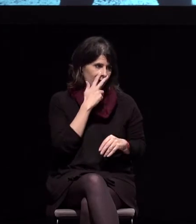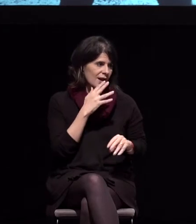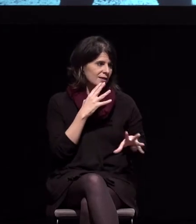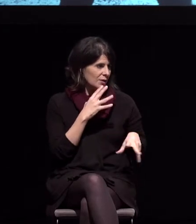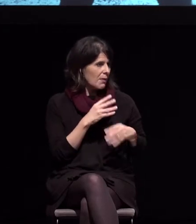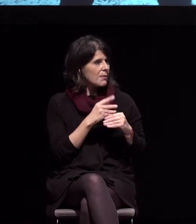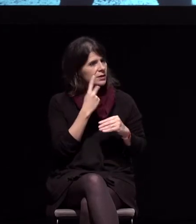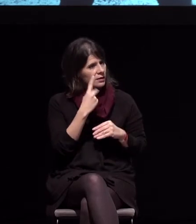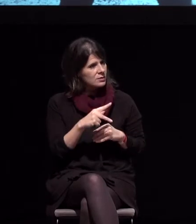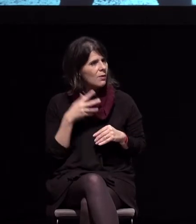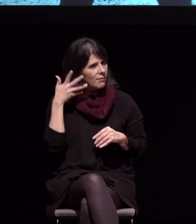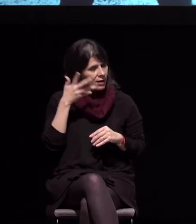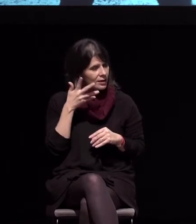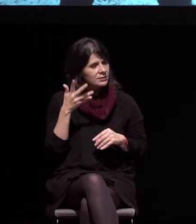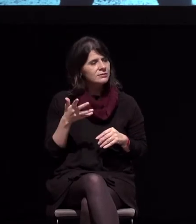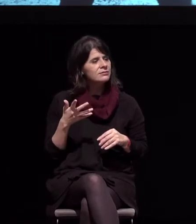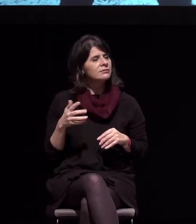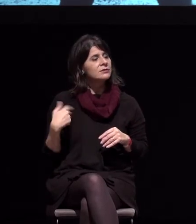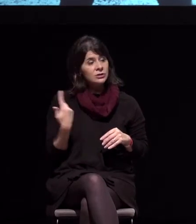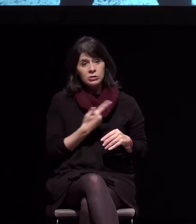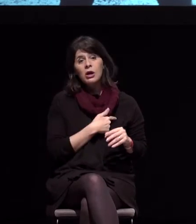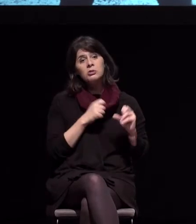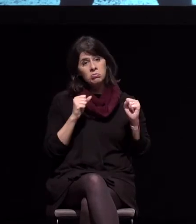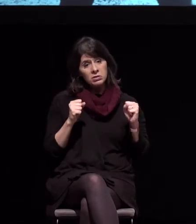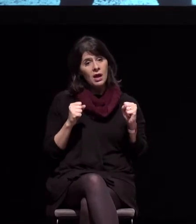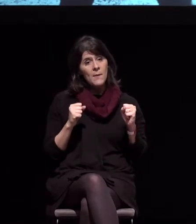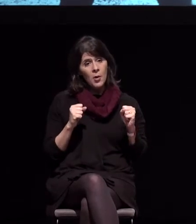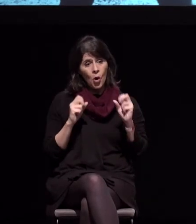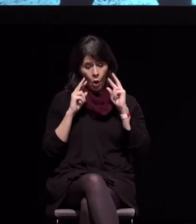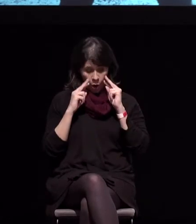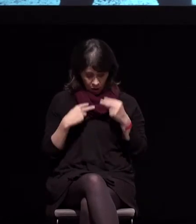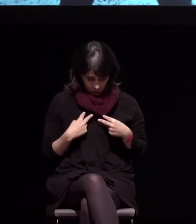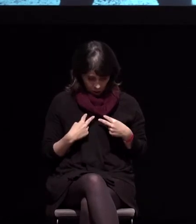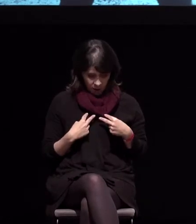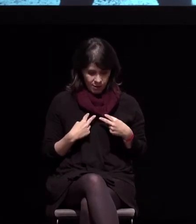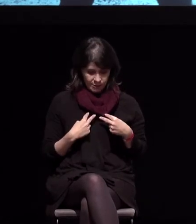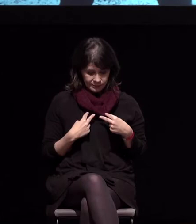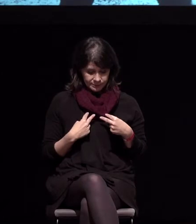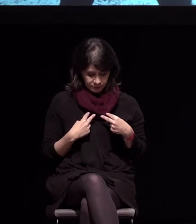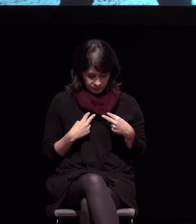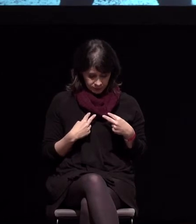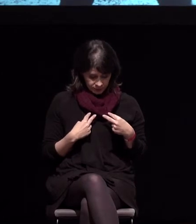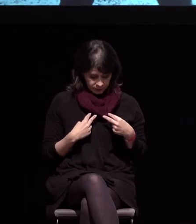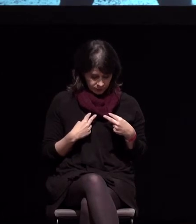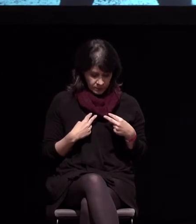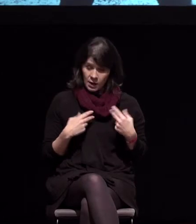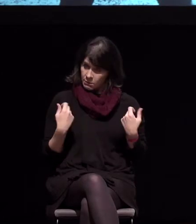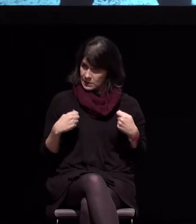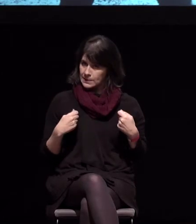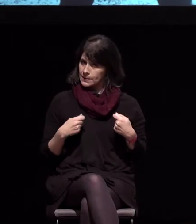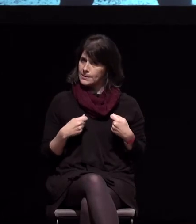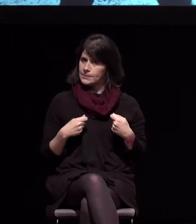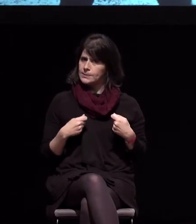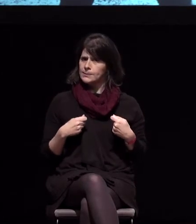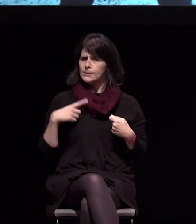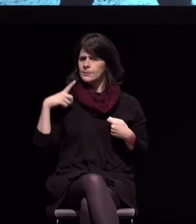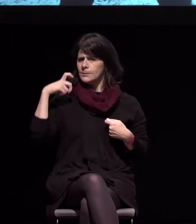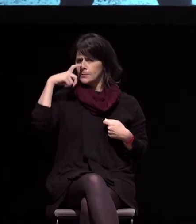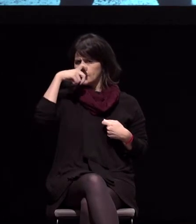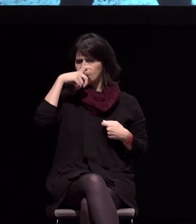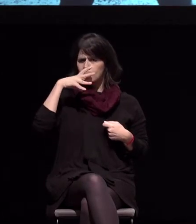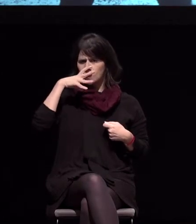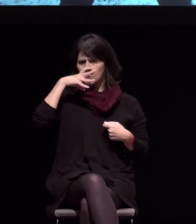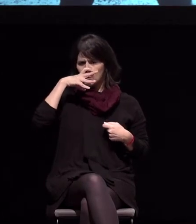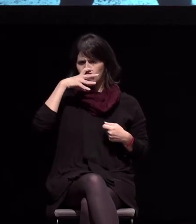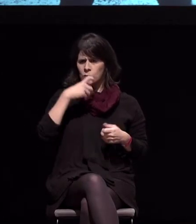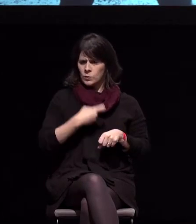fala e que a gente possa cada vez mais enxergar a nossa sobrevivência, que tem que ser dura, sim, mas sobre a perspectiva